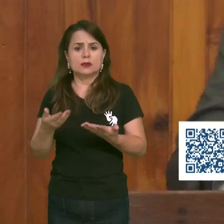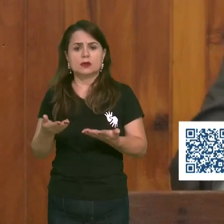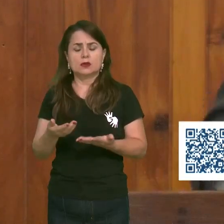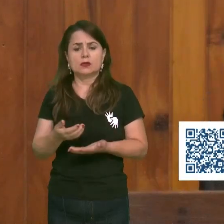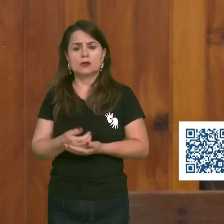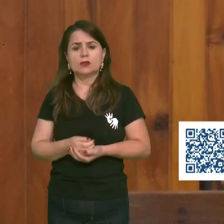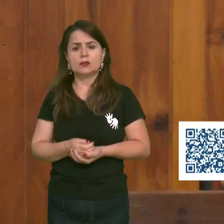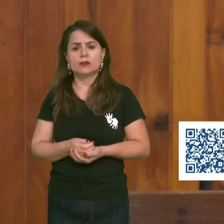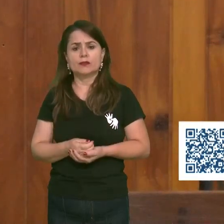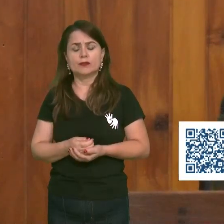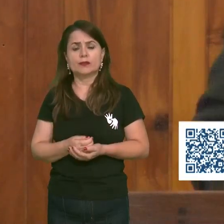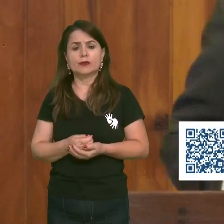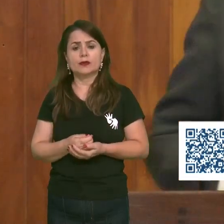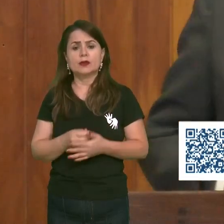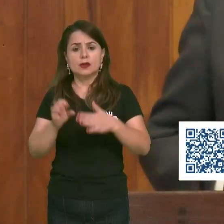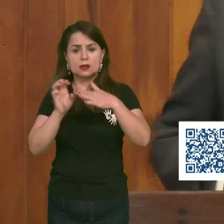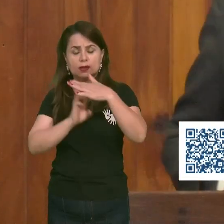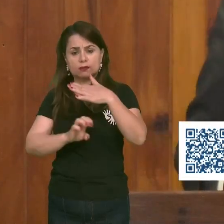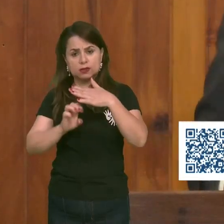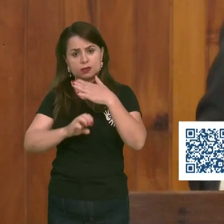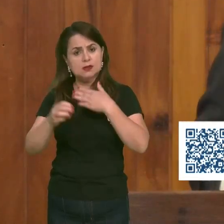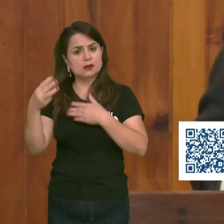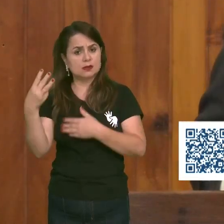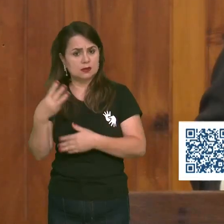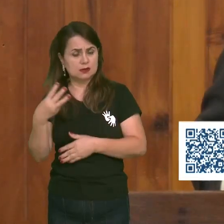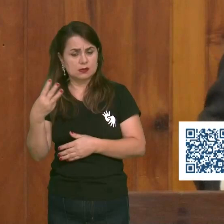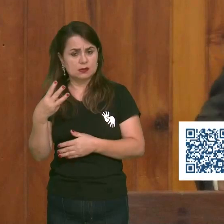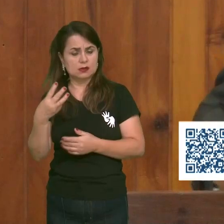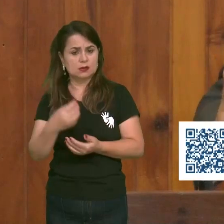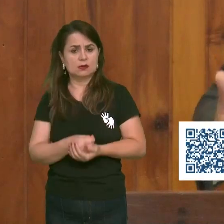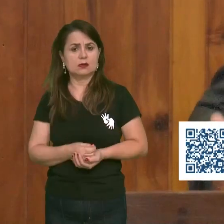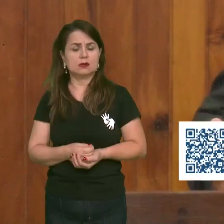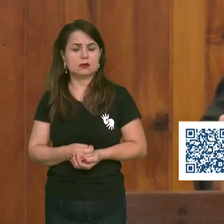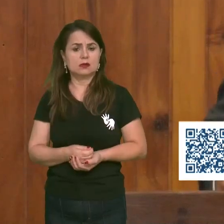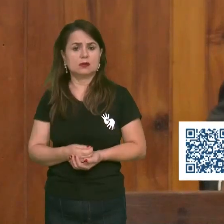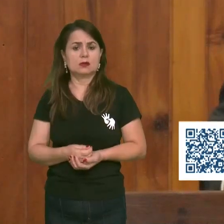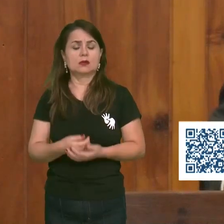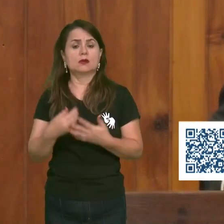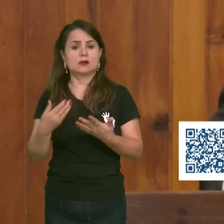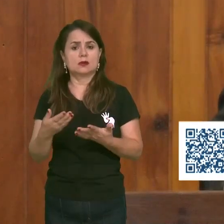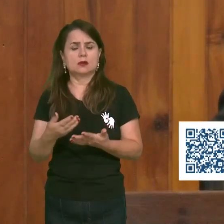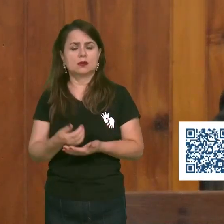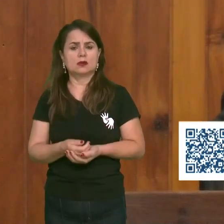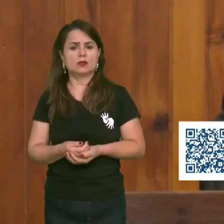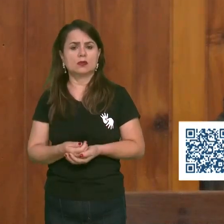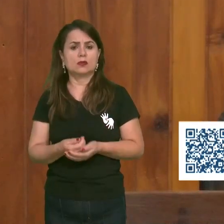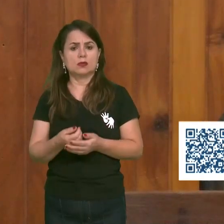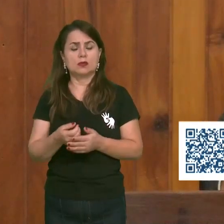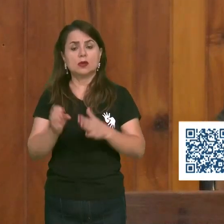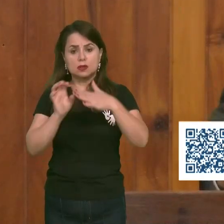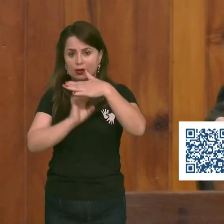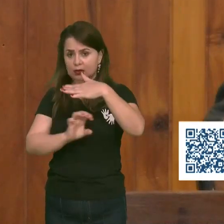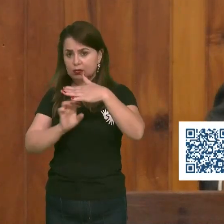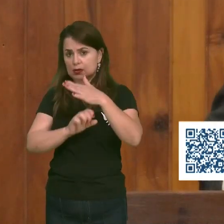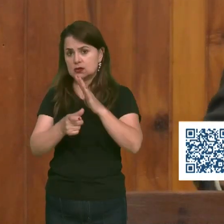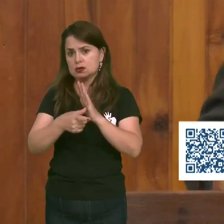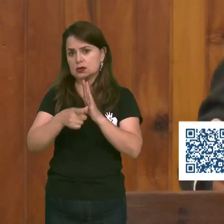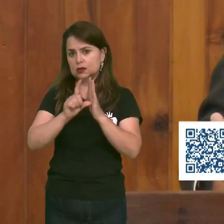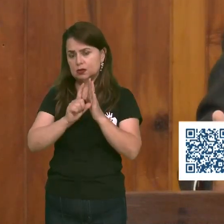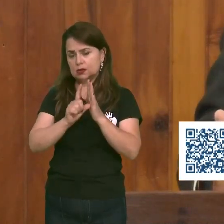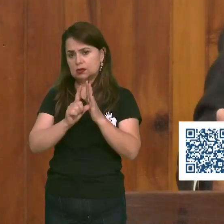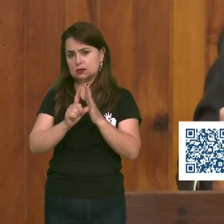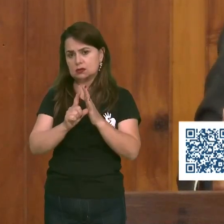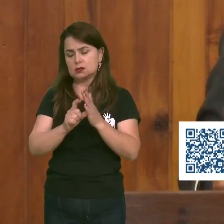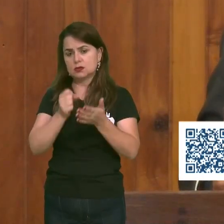Nascimento Chegou o nosso conhecimento que antes da empresa assumir